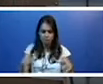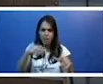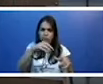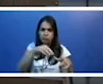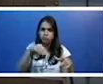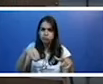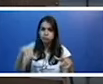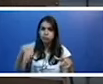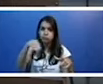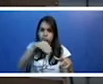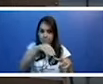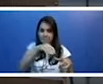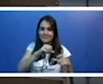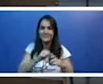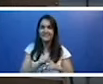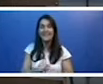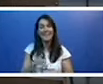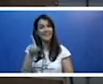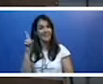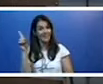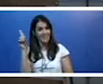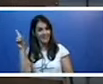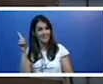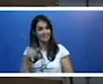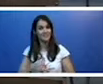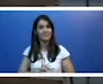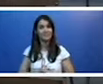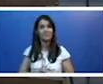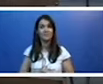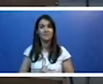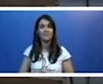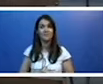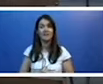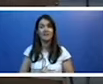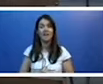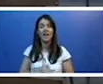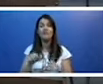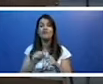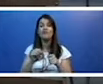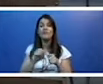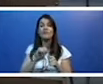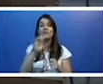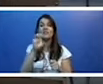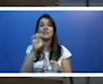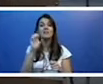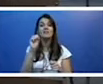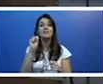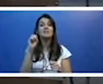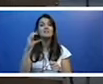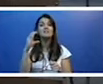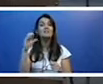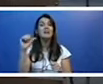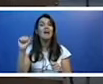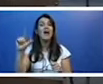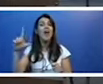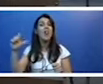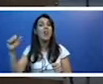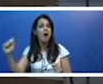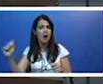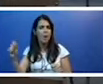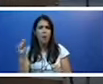planta baixa, e essa planta baixa, ela é feita em escala. O que que isso